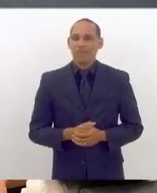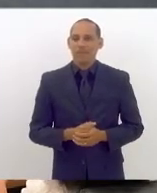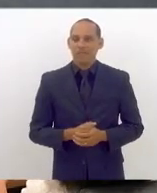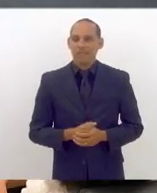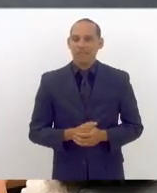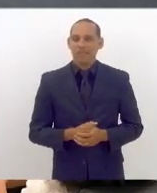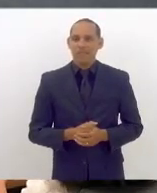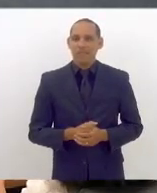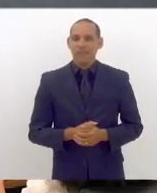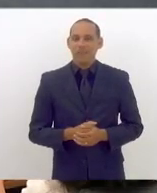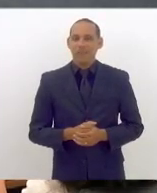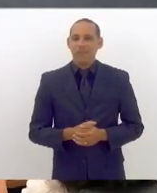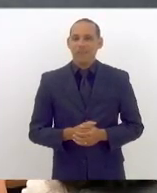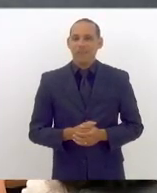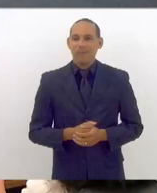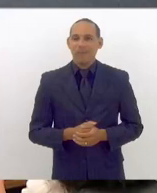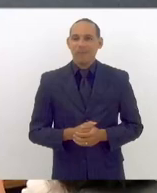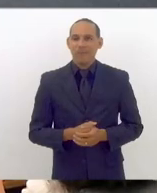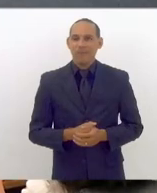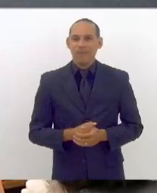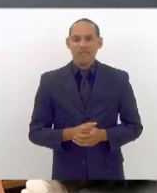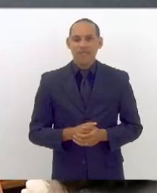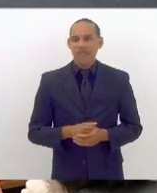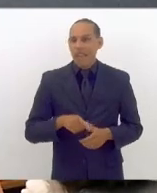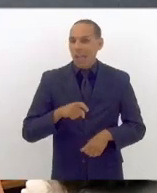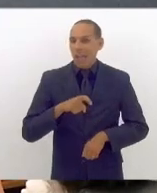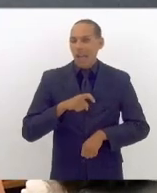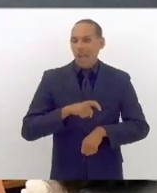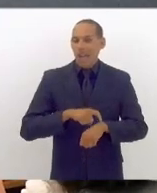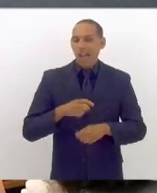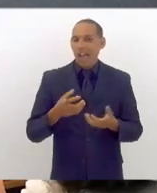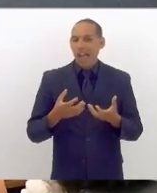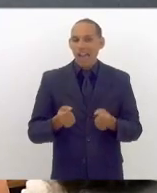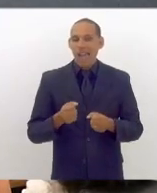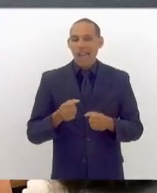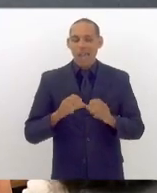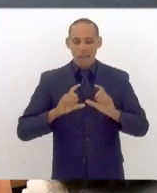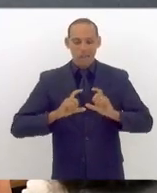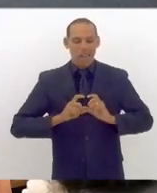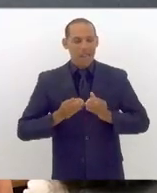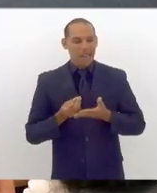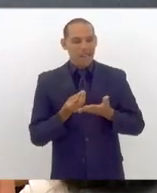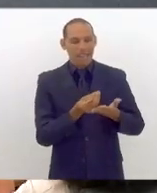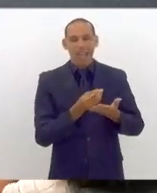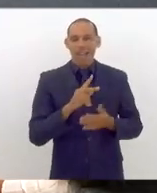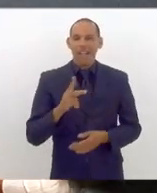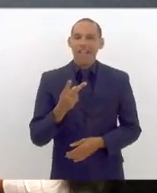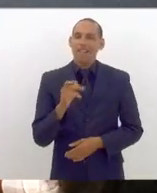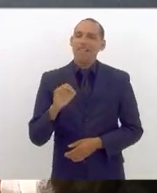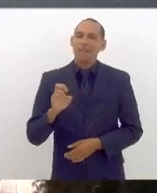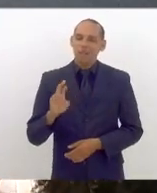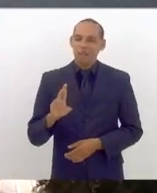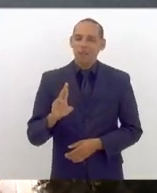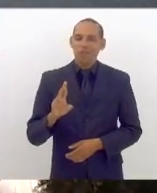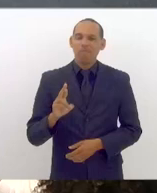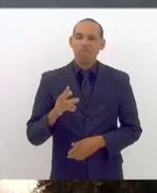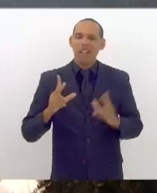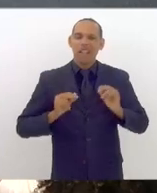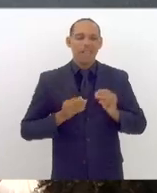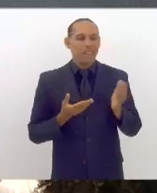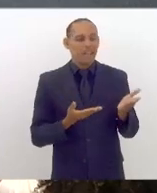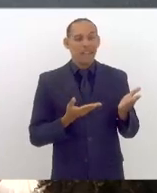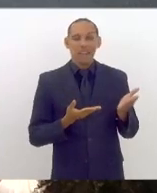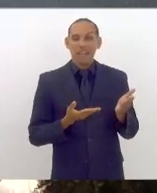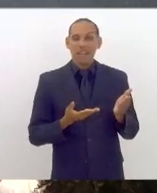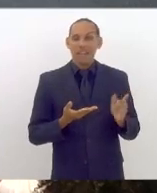deve ser na mesma hora topou dessa medalha merecida o Heitor